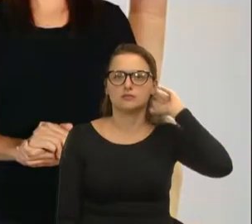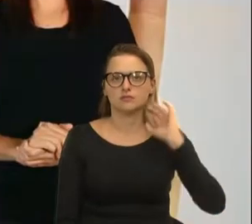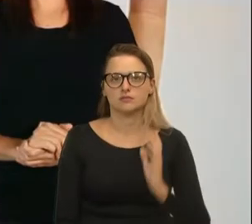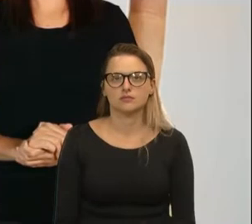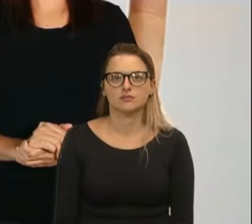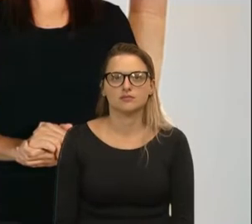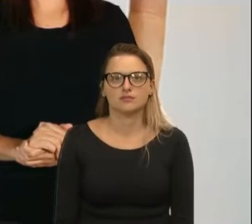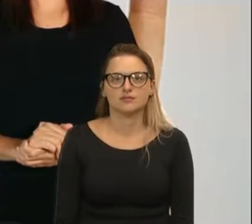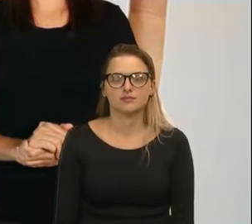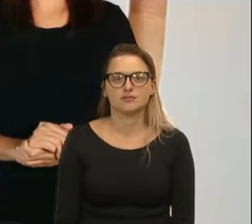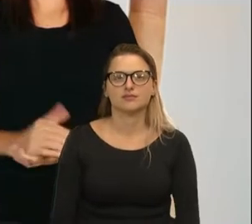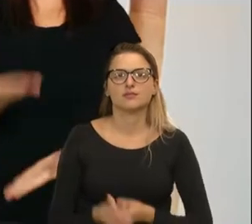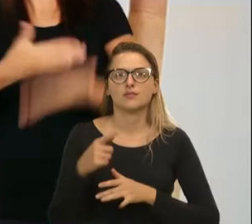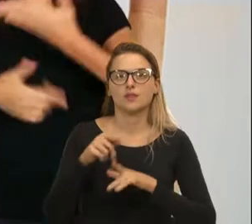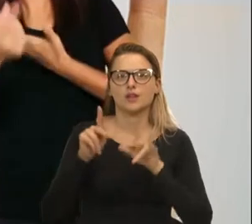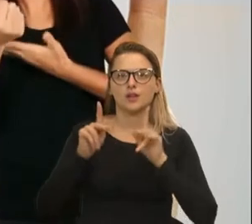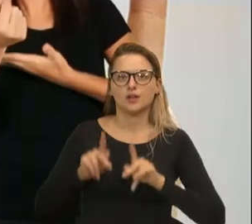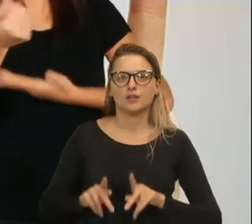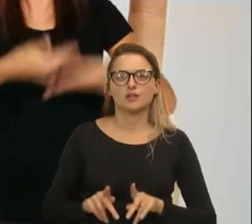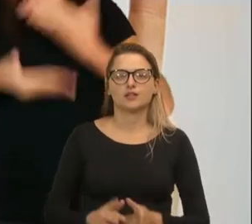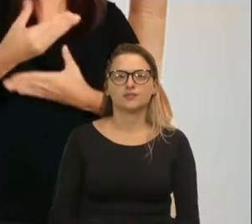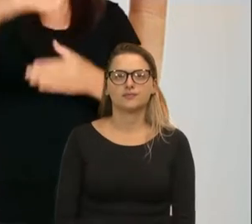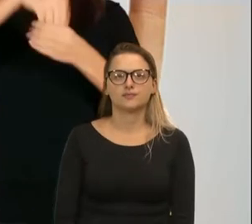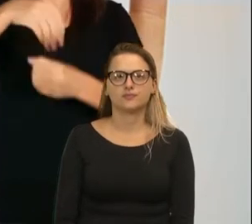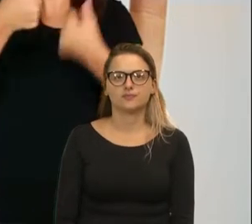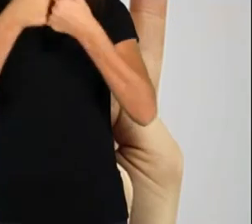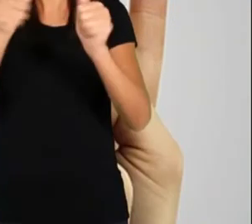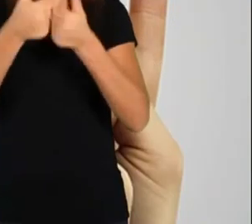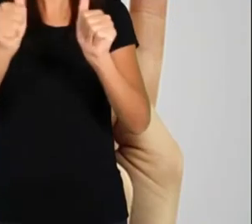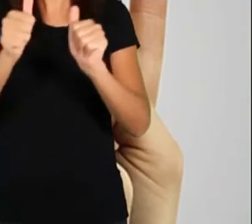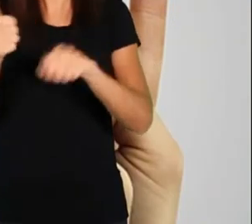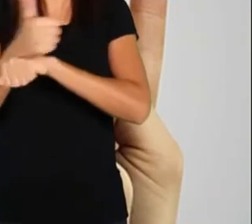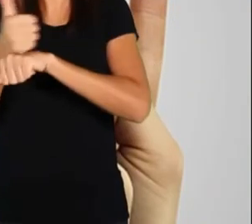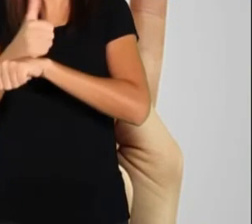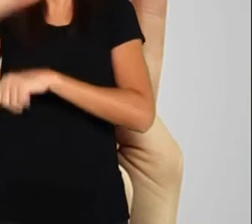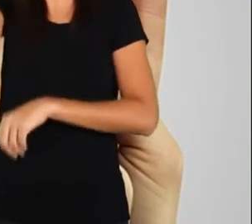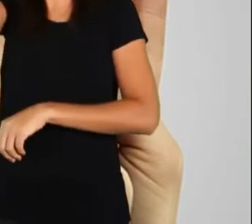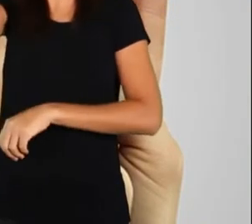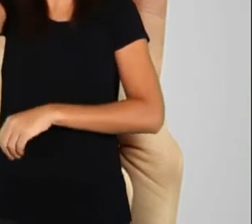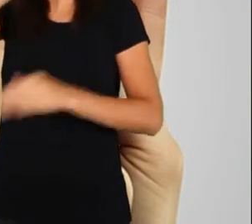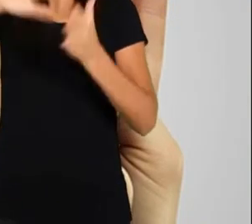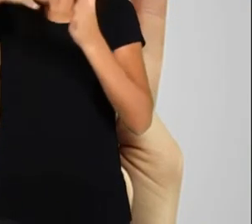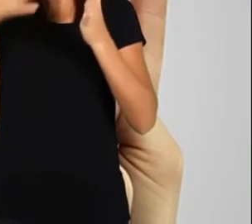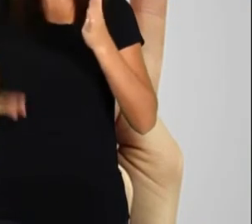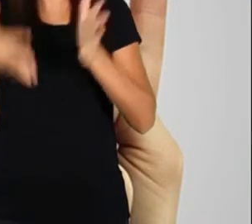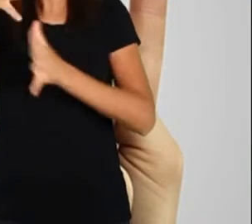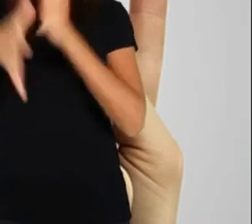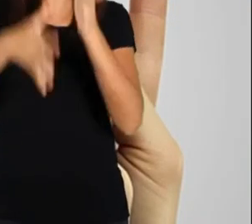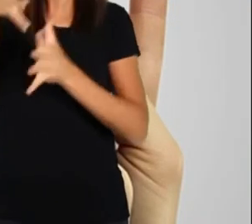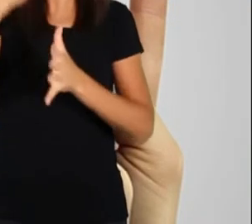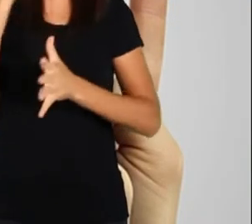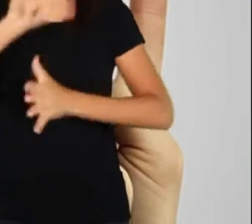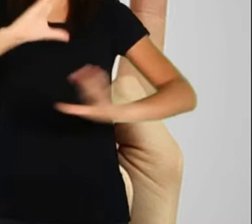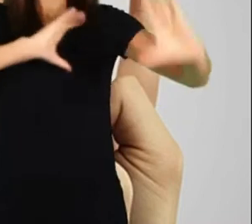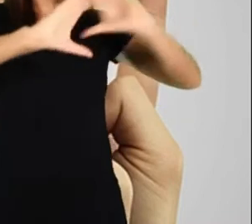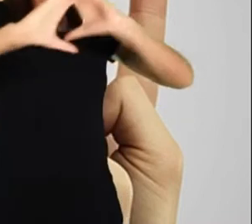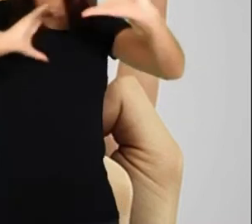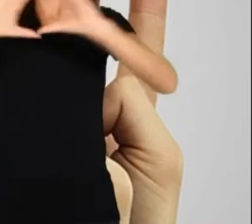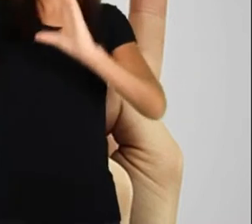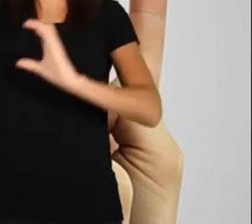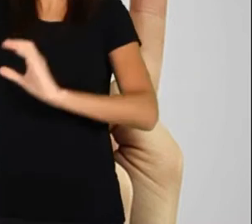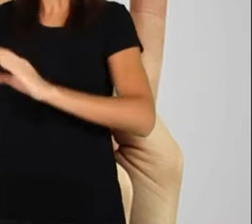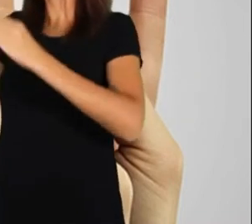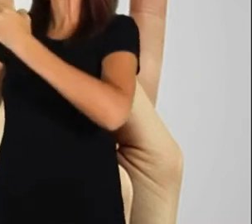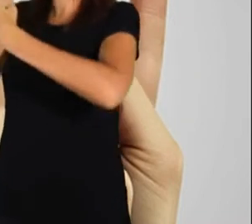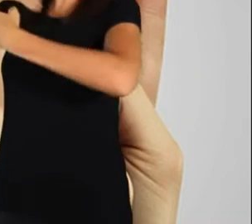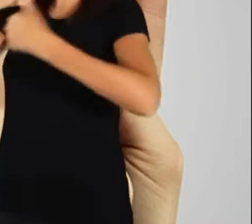Cobrador de ônibus aprende Libras para se comunicar com passageiros